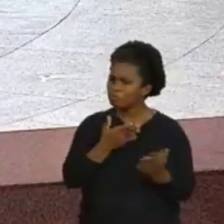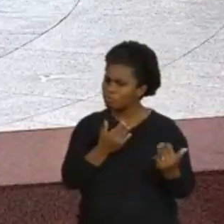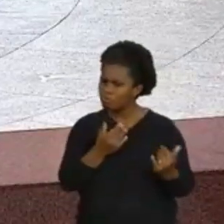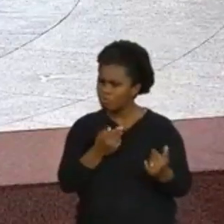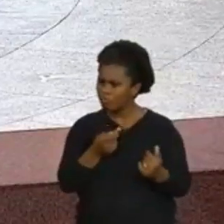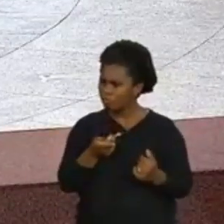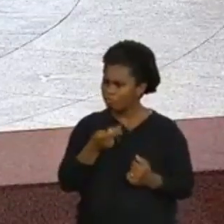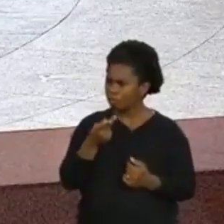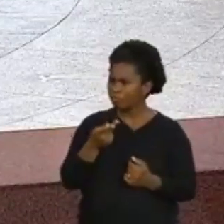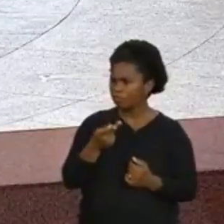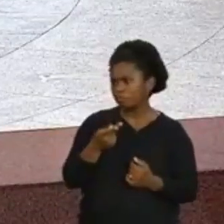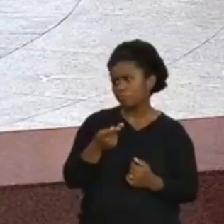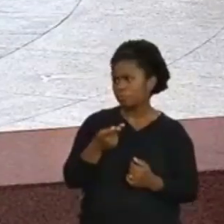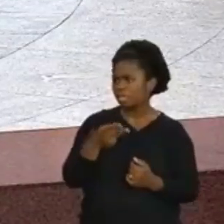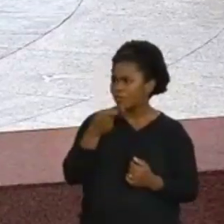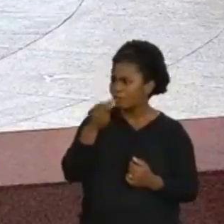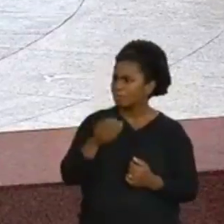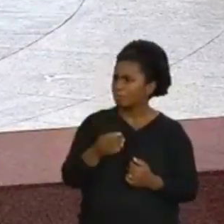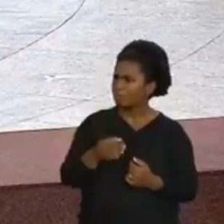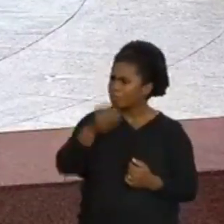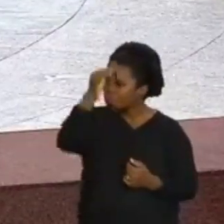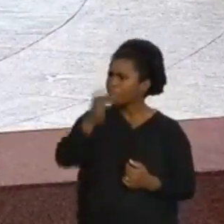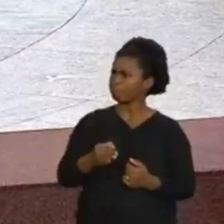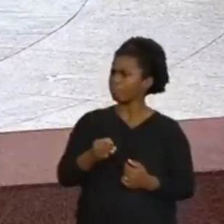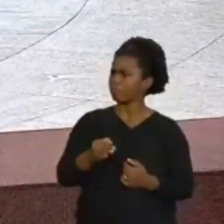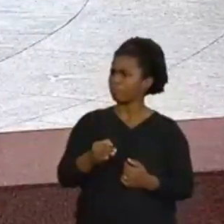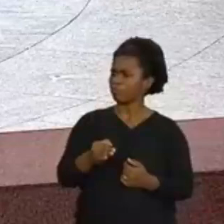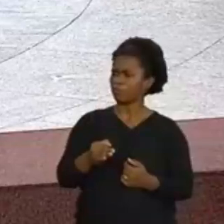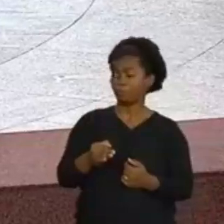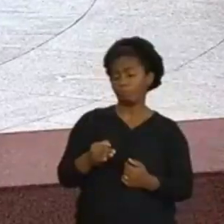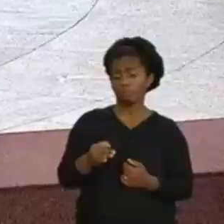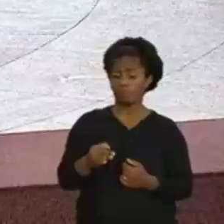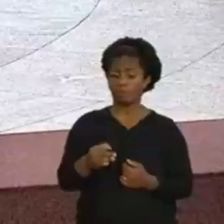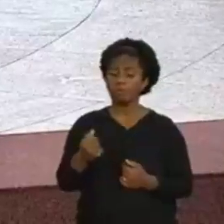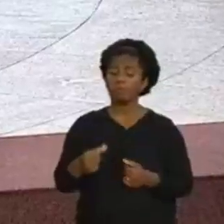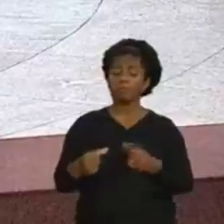Teve que ser humilde. Se ela ficasse, ah, o que é que tem nessa água?